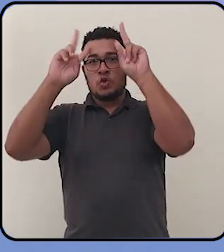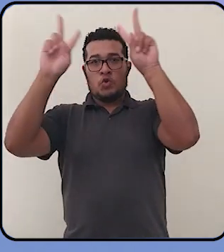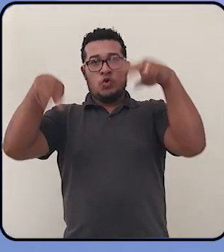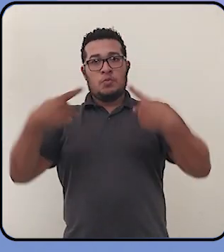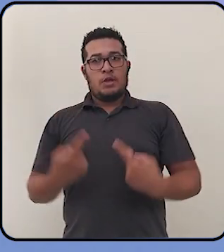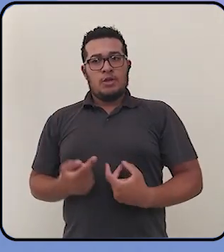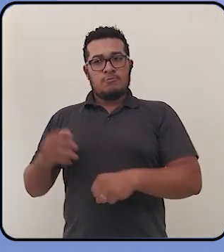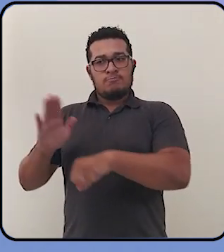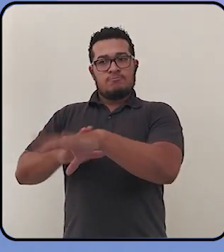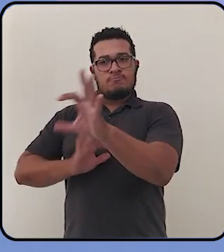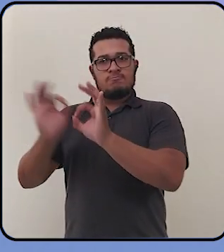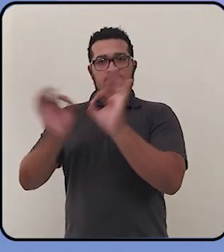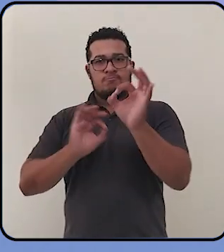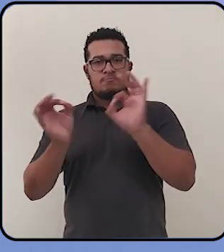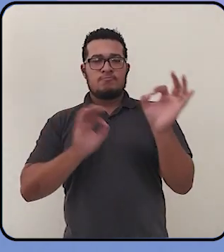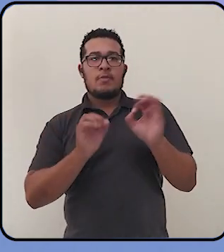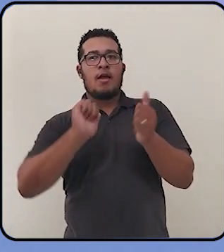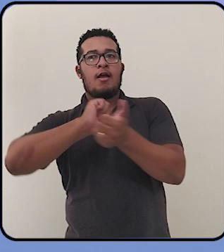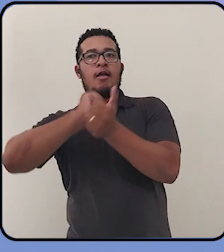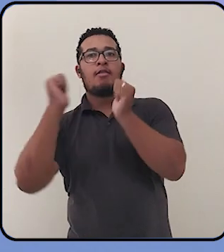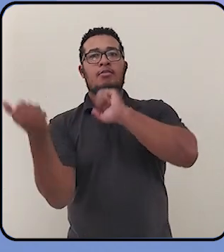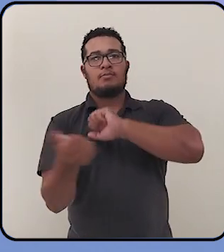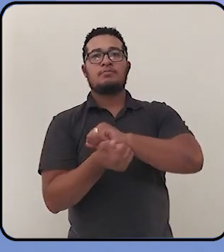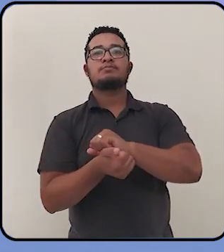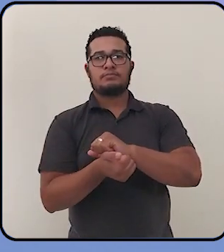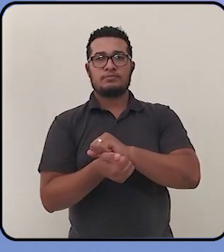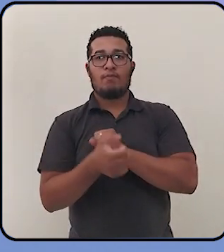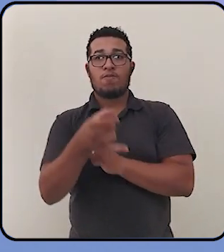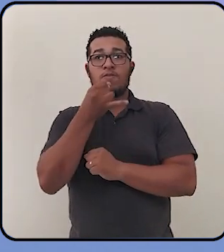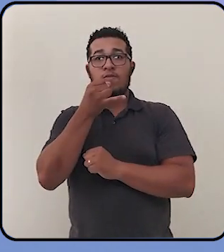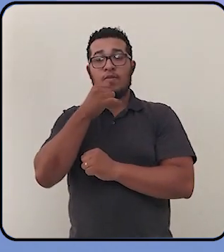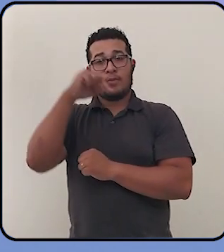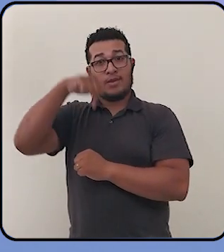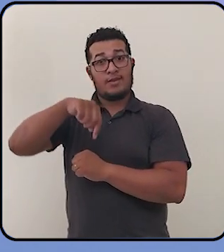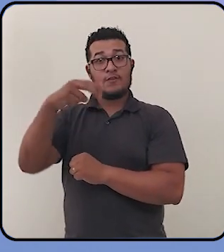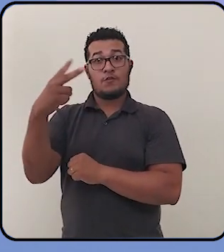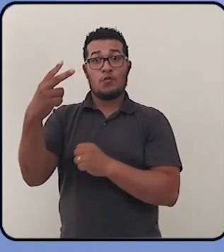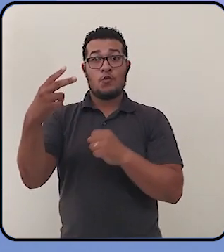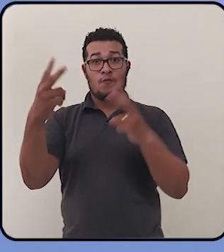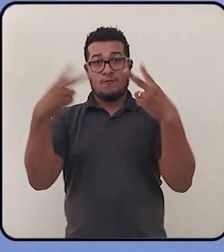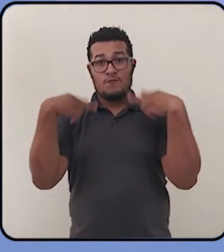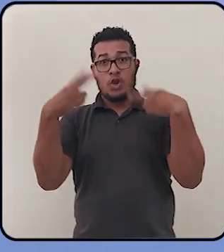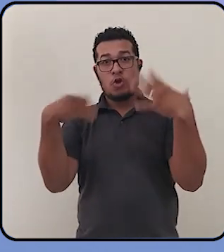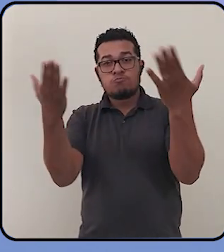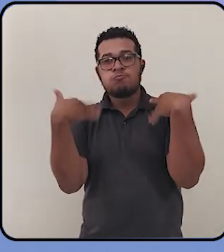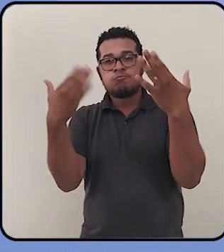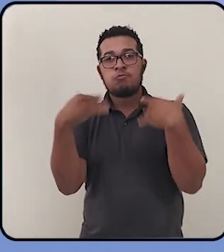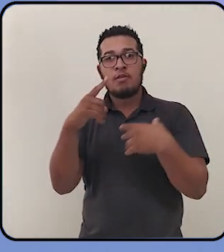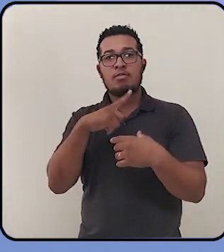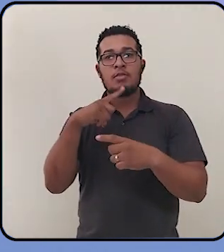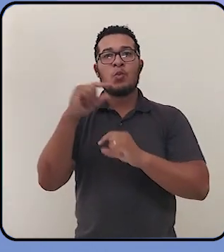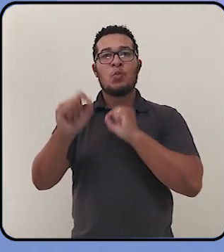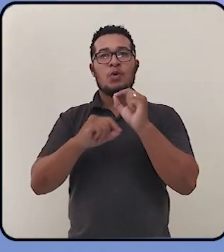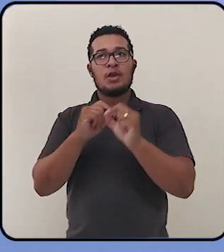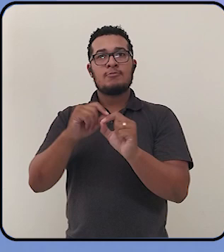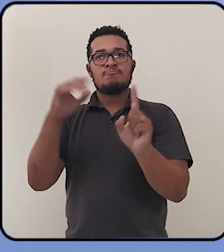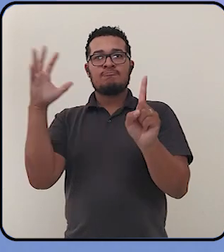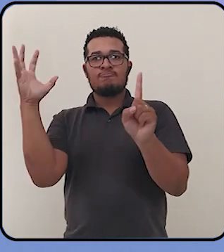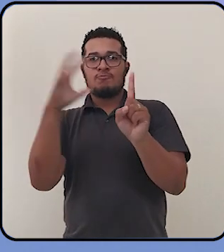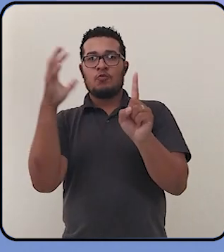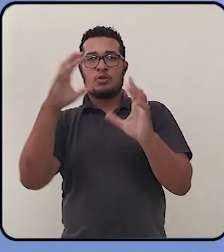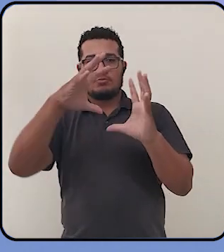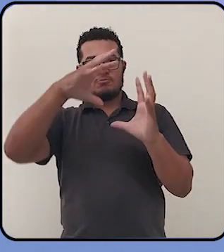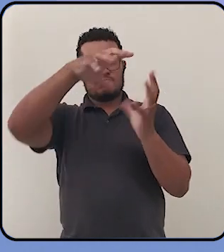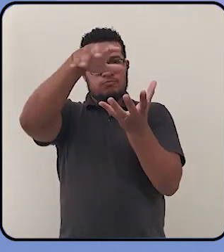uma adaptação humana às condições naturais. Como nós vimos, no verão, a incidência dos